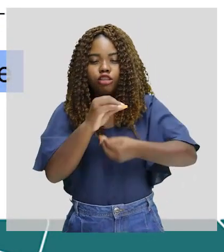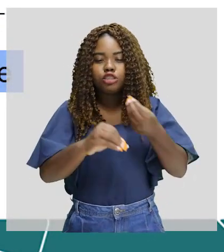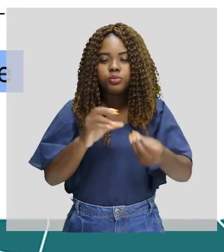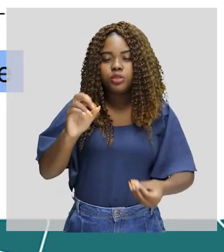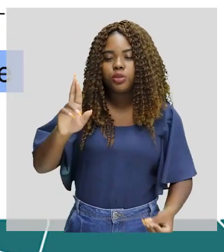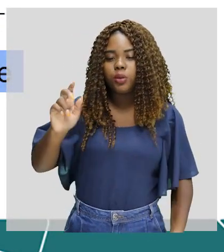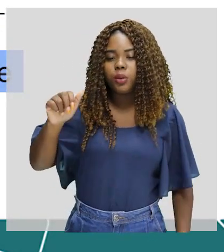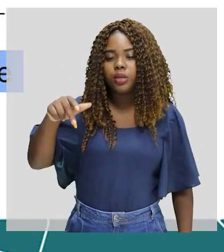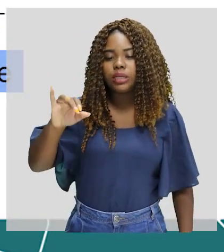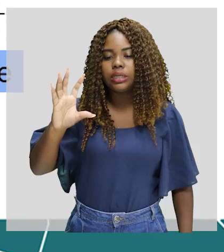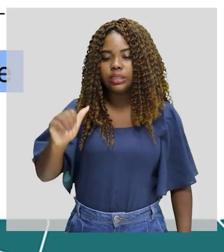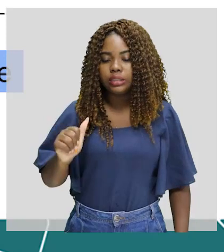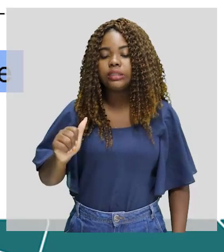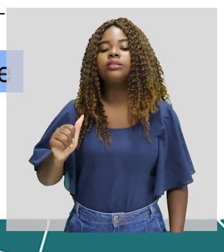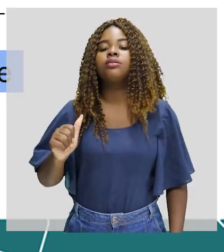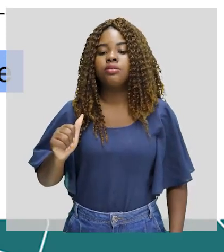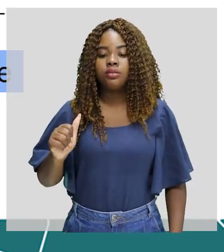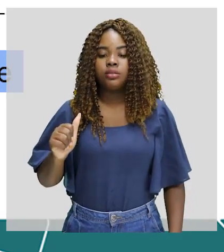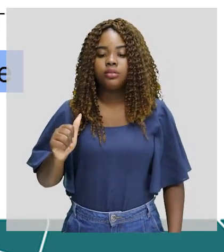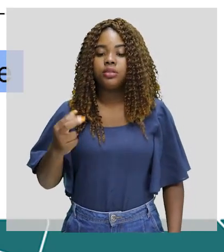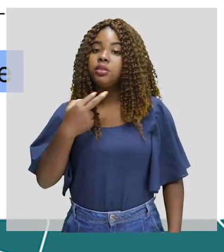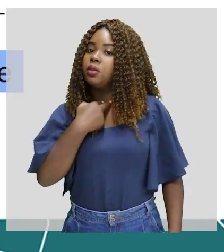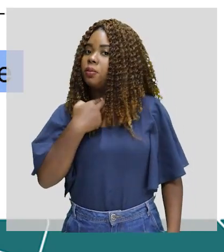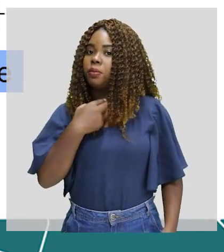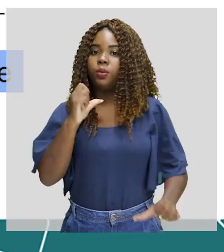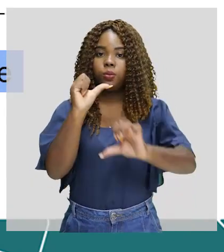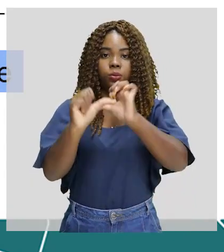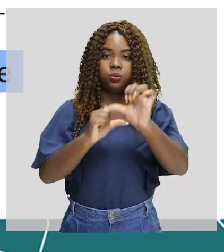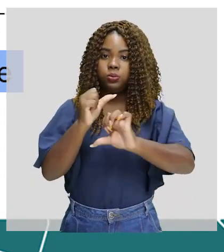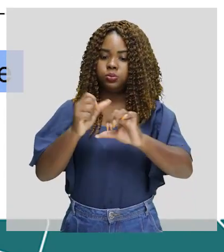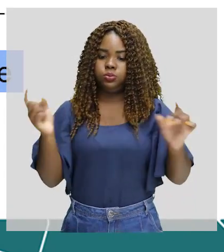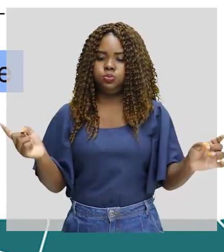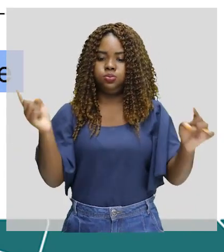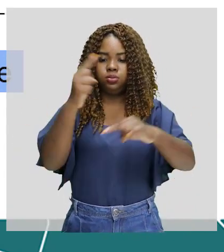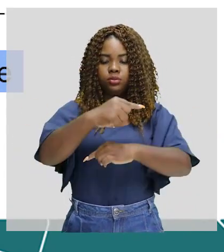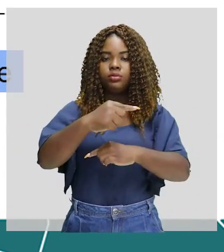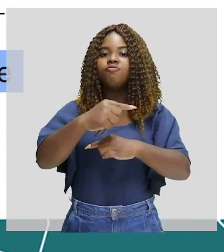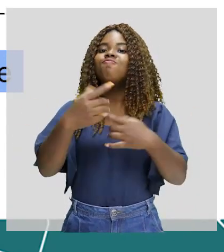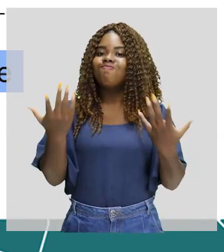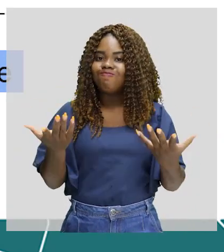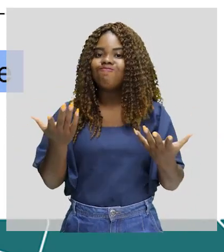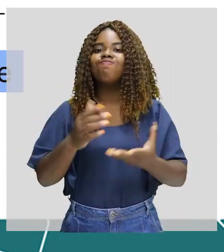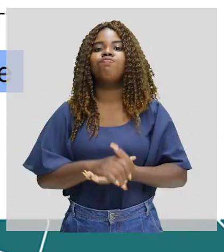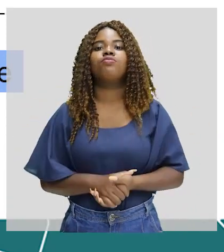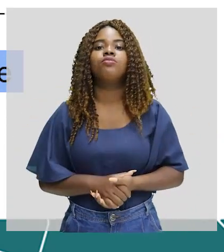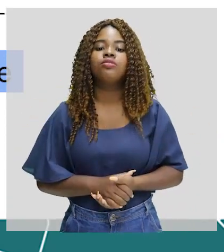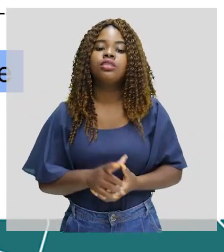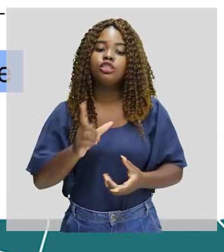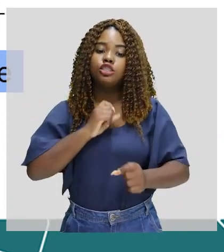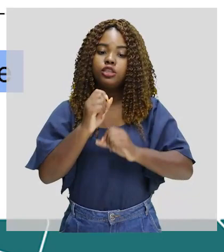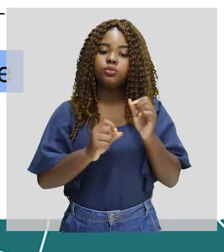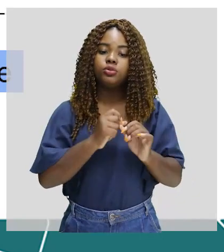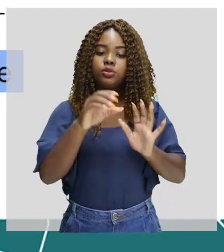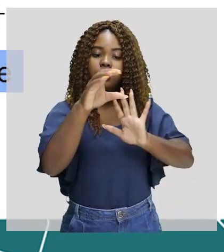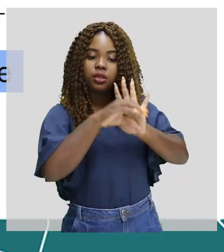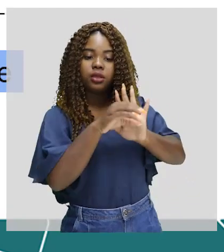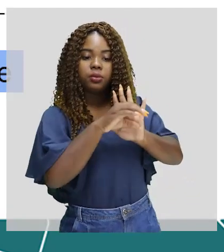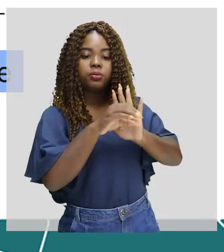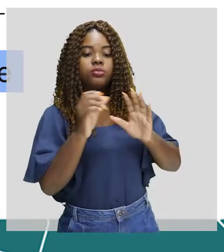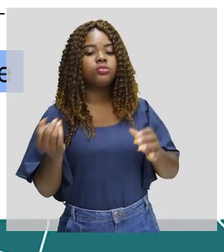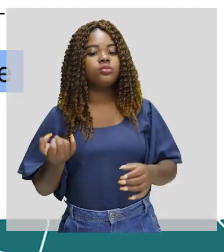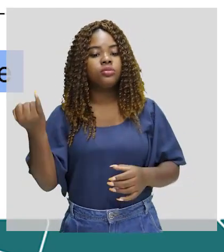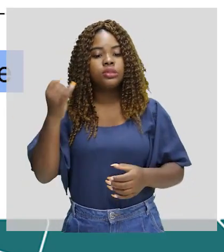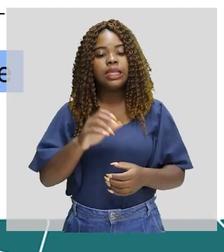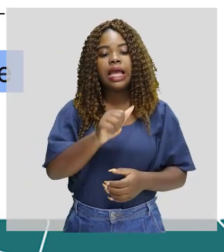são reações reversíveis. Nós temos uma definição muito importante: ácidos e